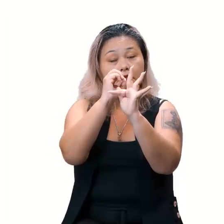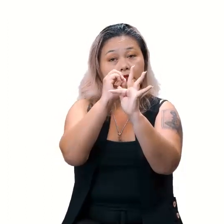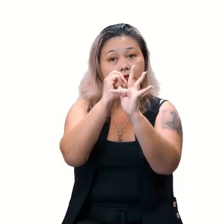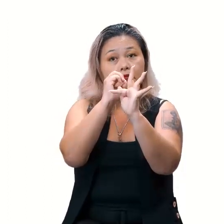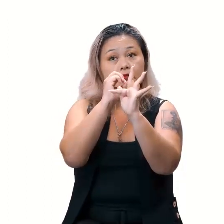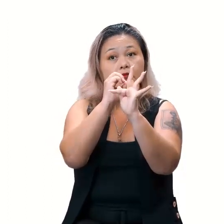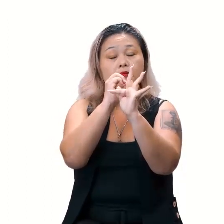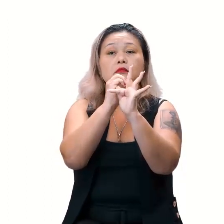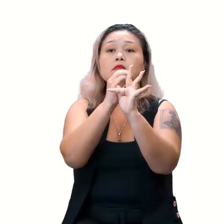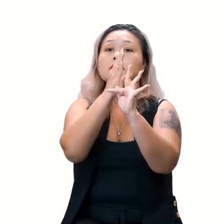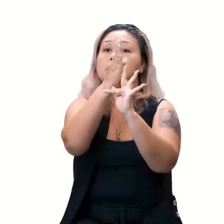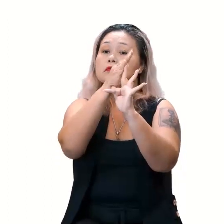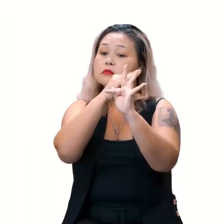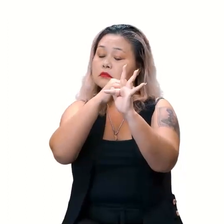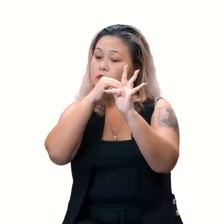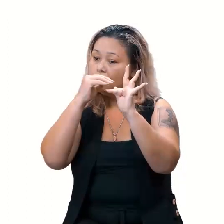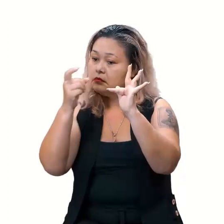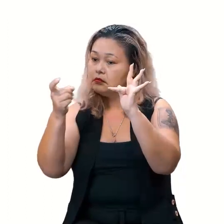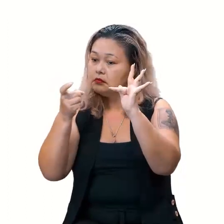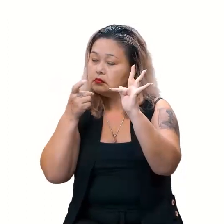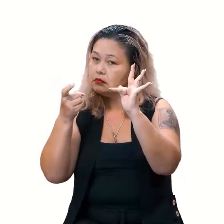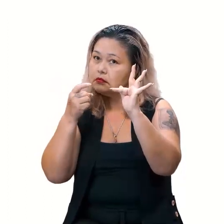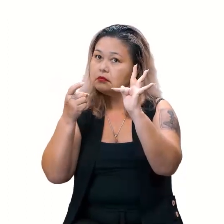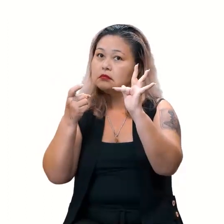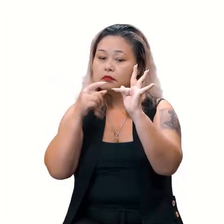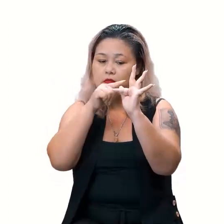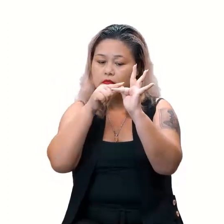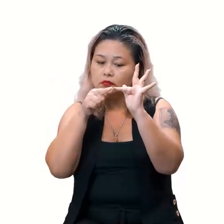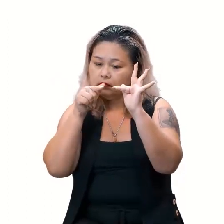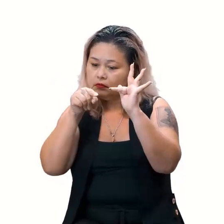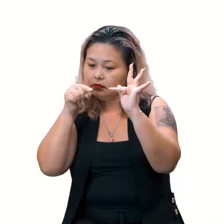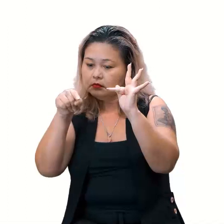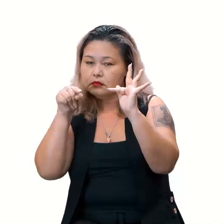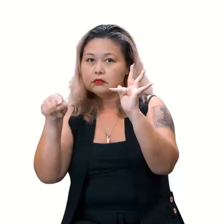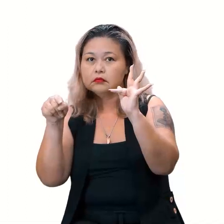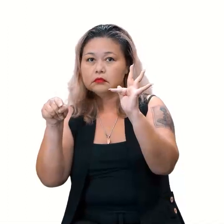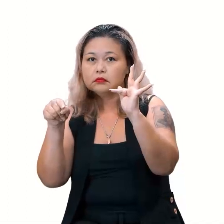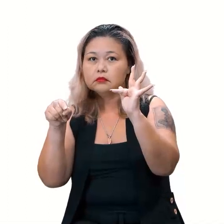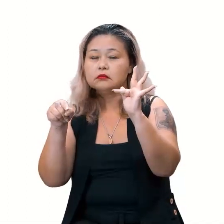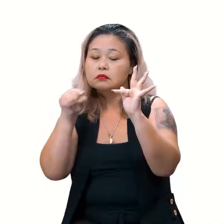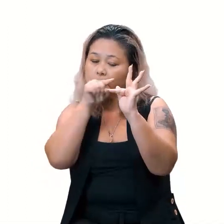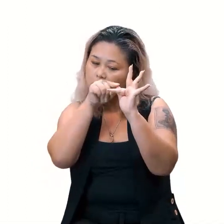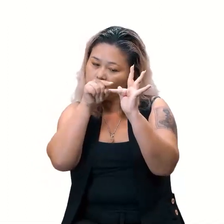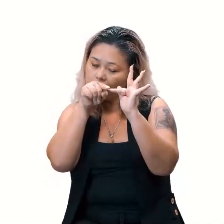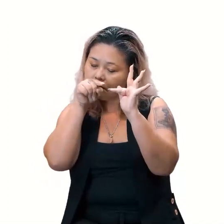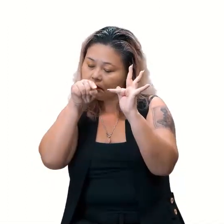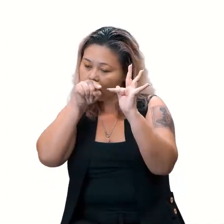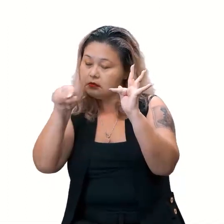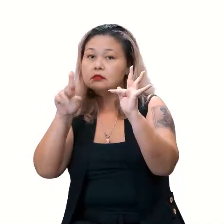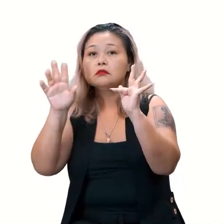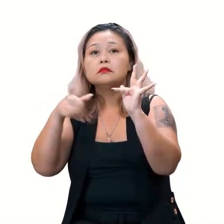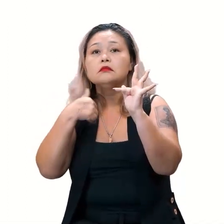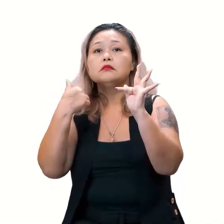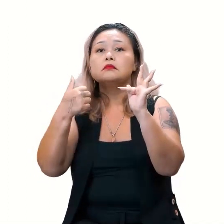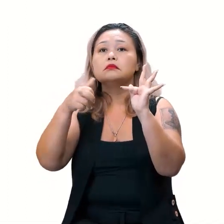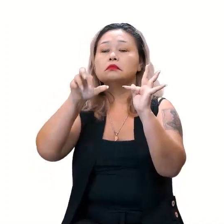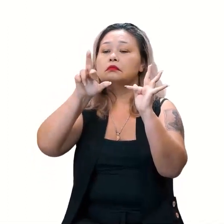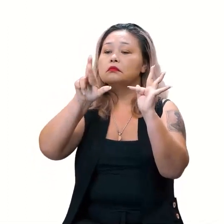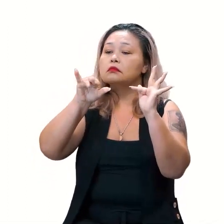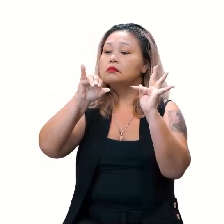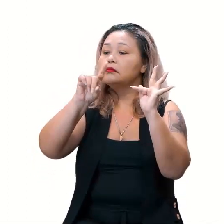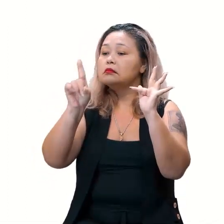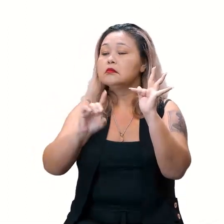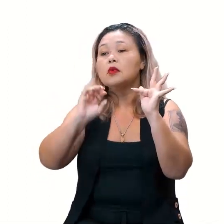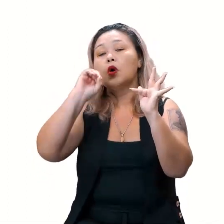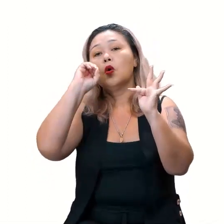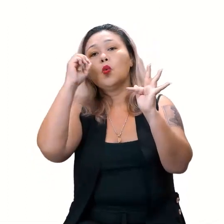corta o eixo x em um determinado ponto. Esse determinado ponto é chamado de raiz ou zero